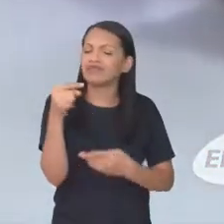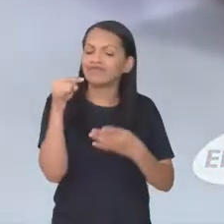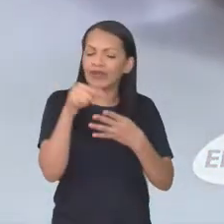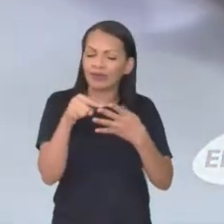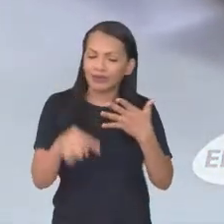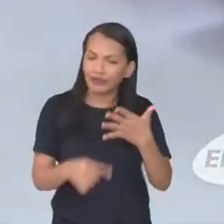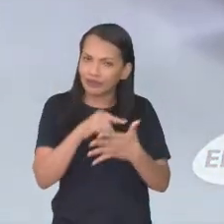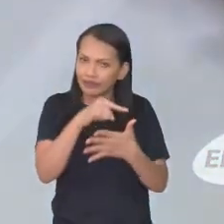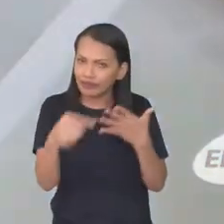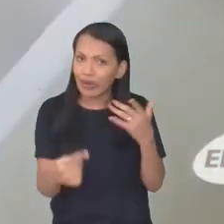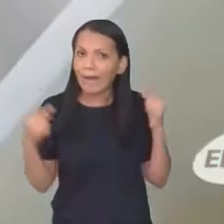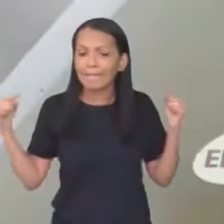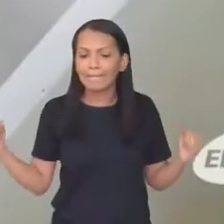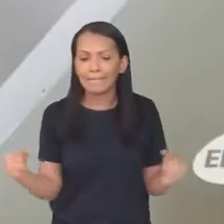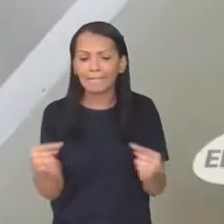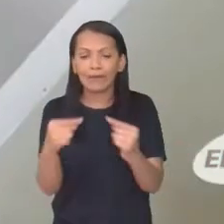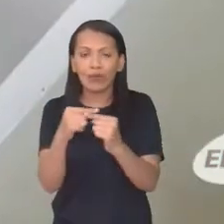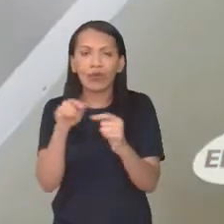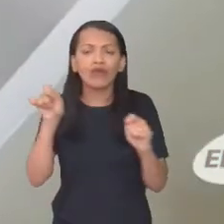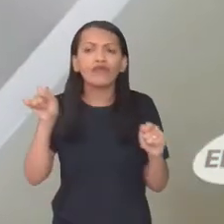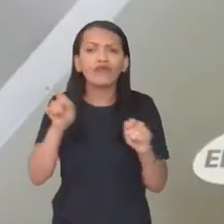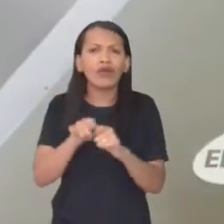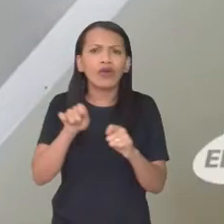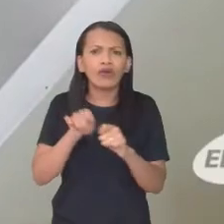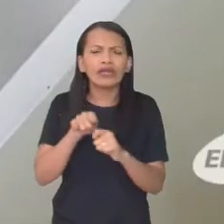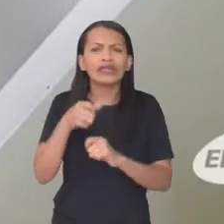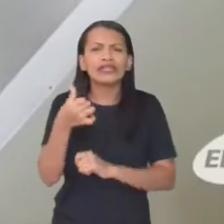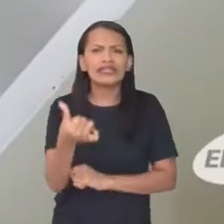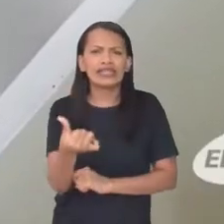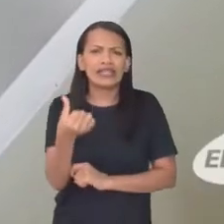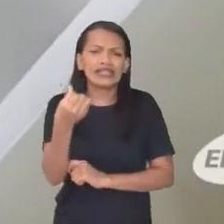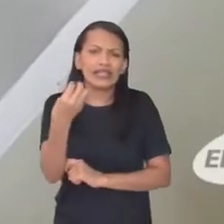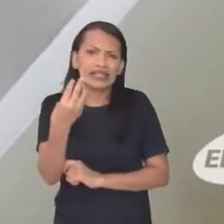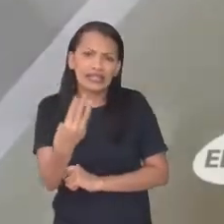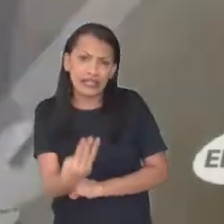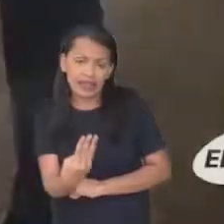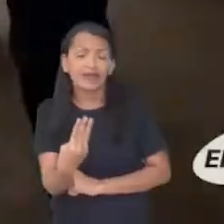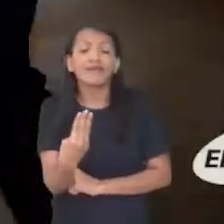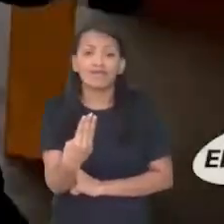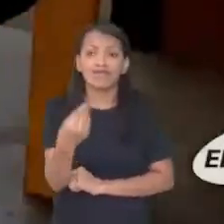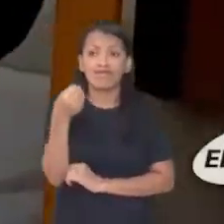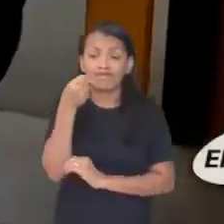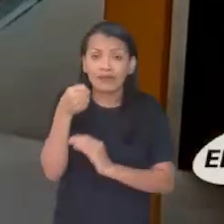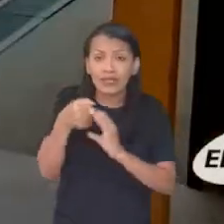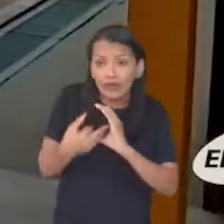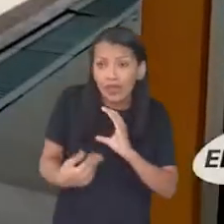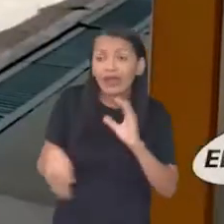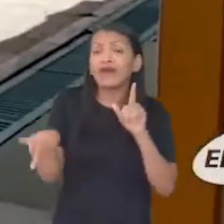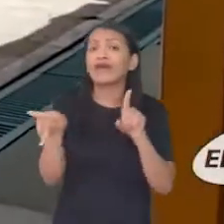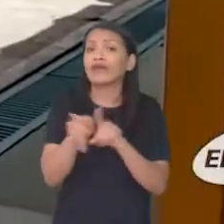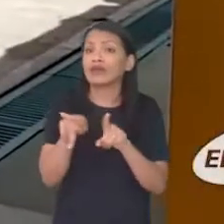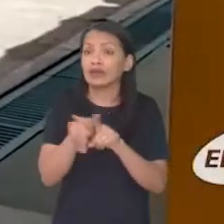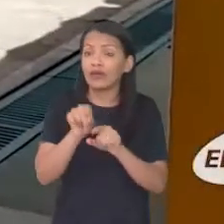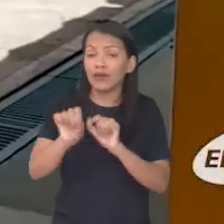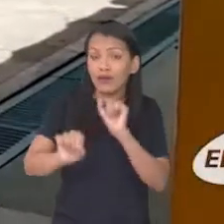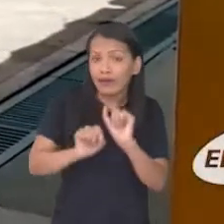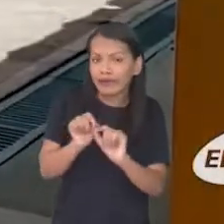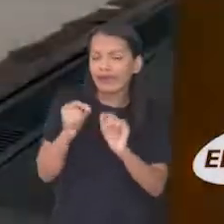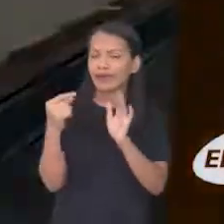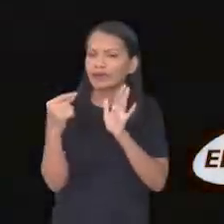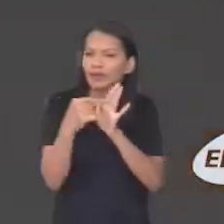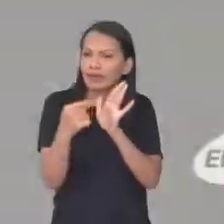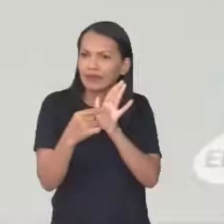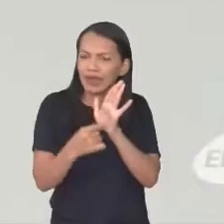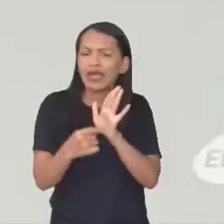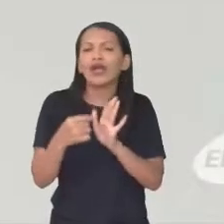combinados formam aproximadamente 63 caracteres. E é por meio desses pontos que